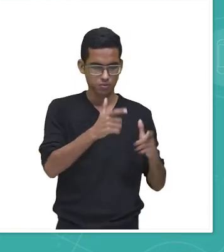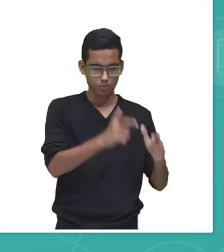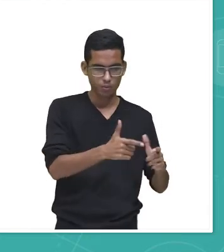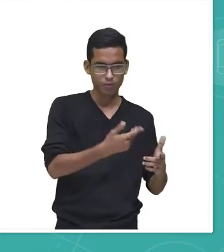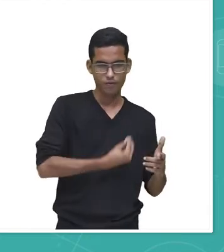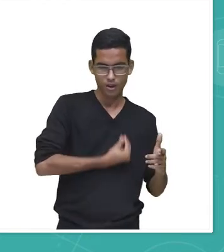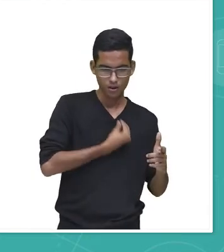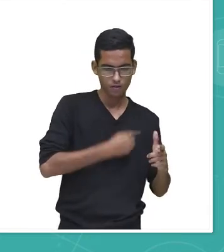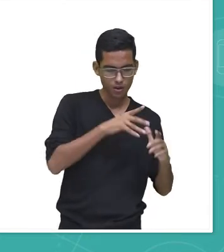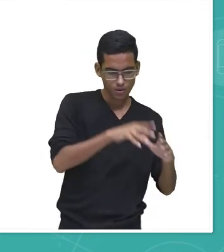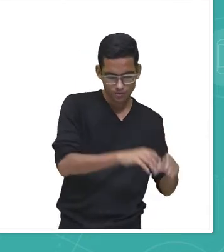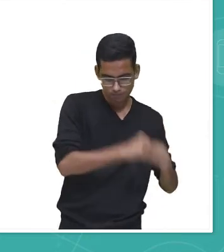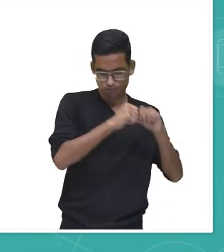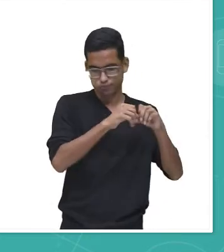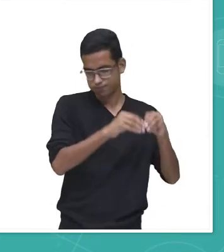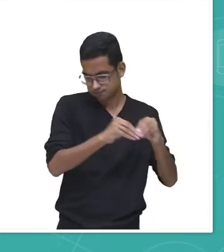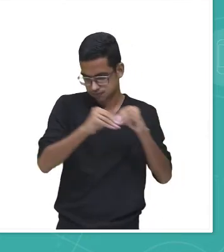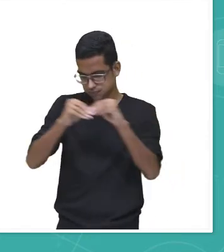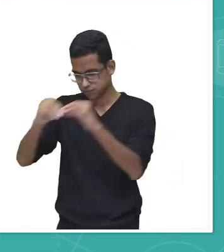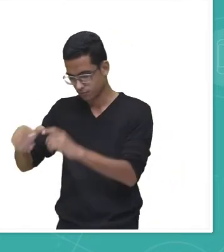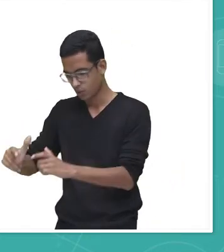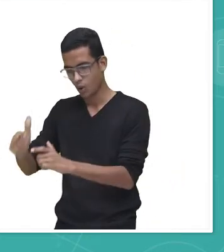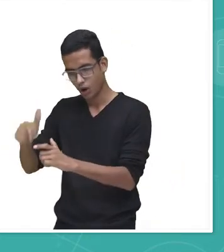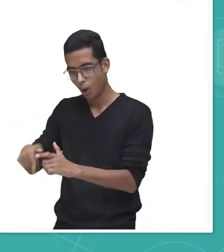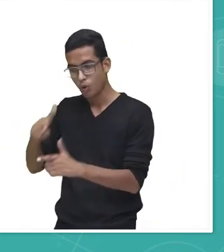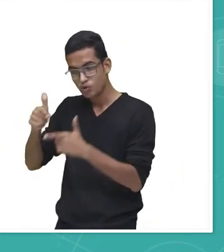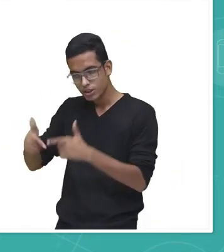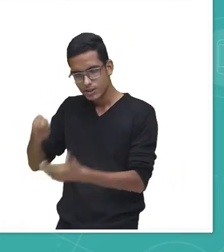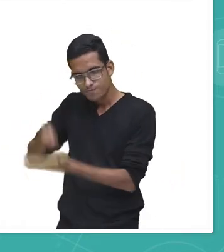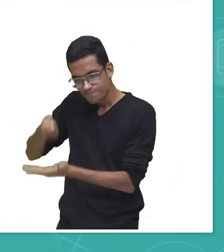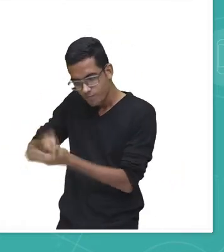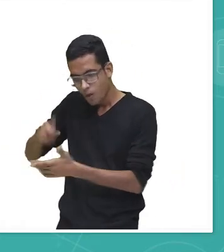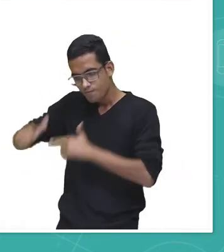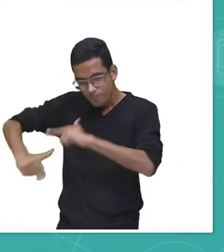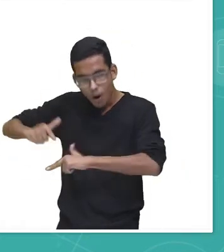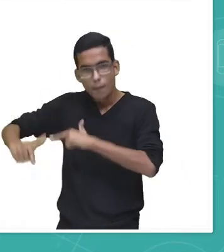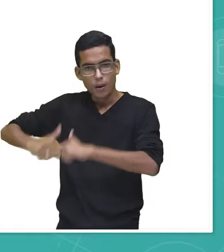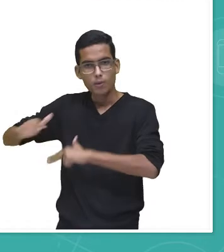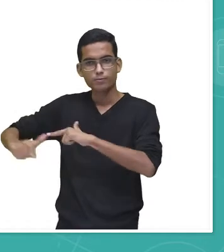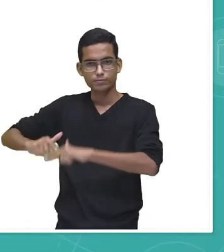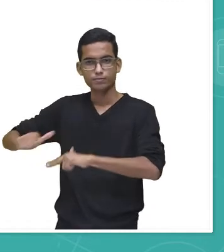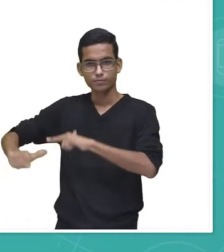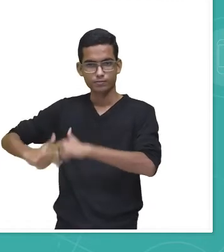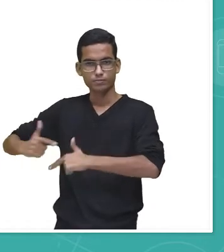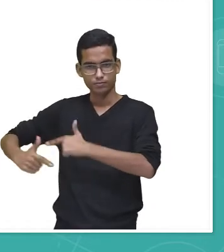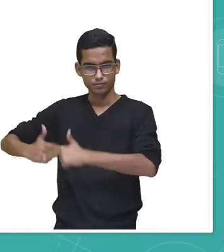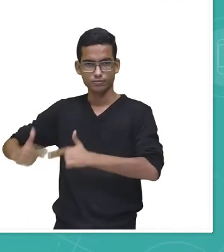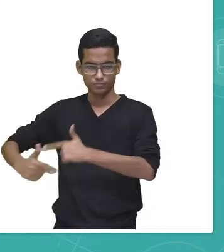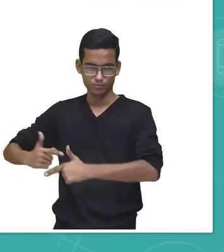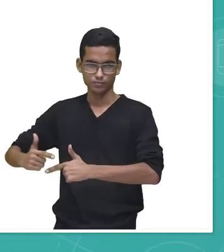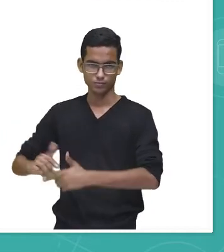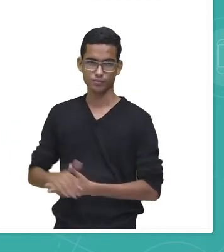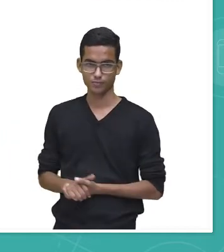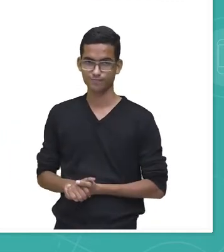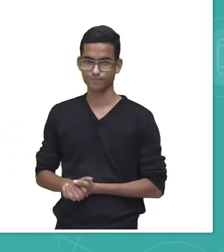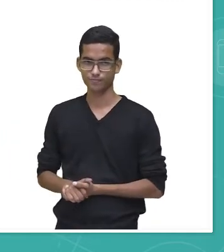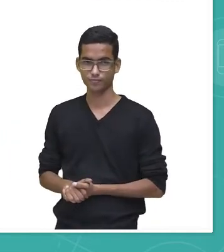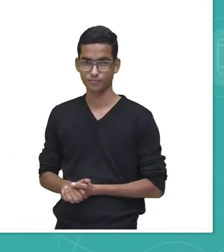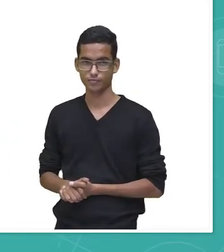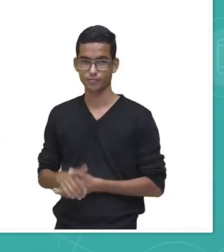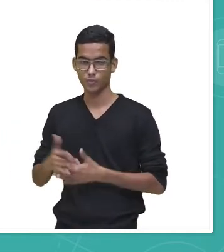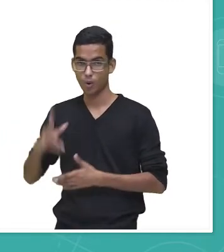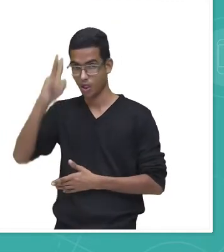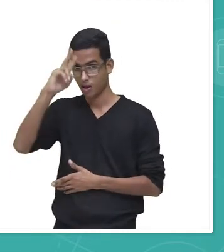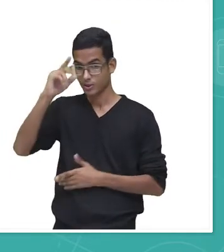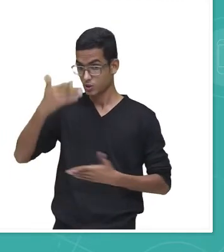Escravizado. O servo, ele está ali naquela relação de troca. Lembrem-se, ele vai ter um pequeno terreninho, como